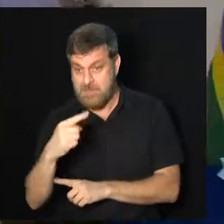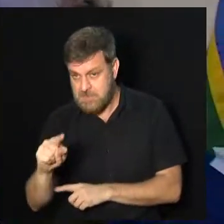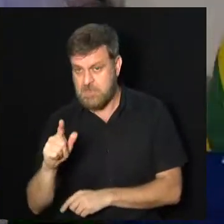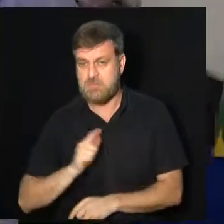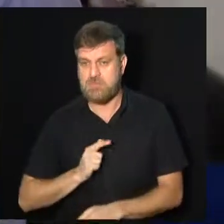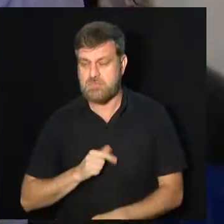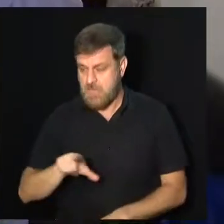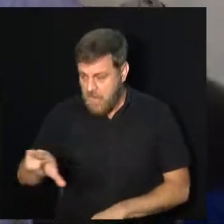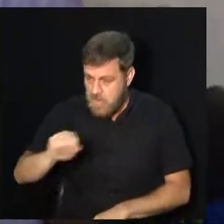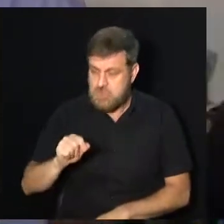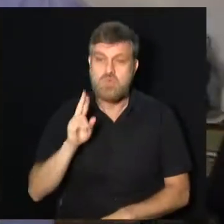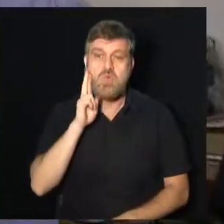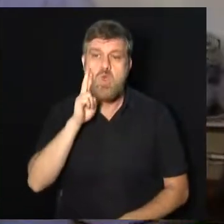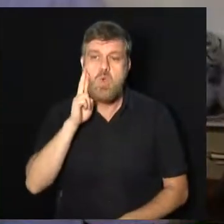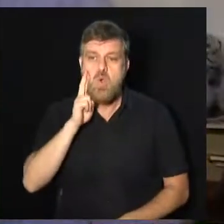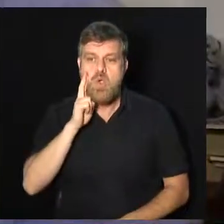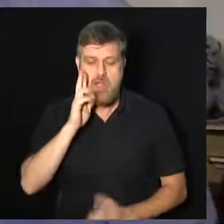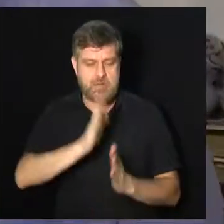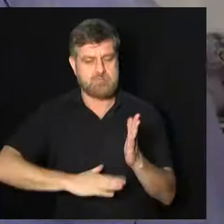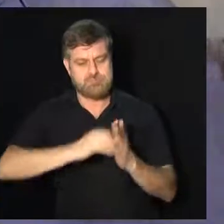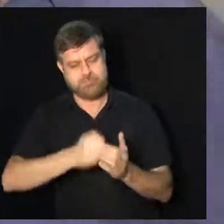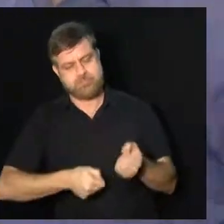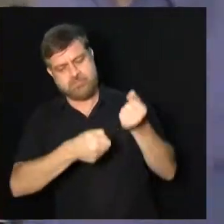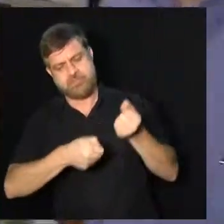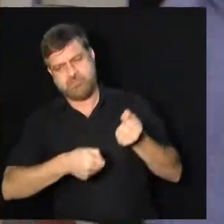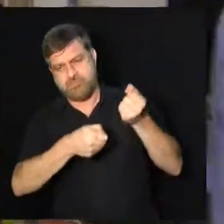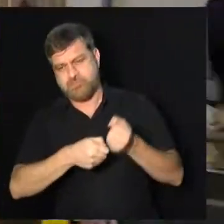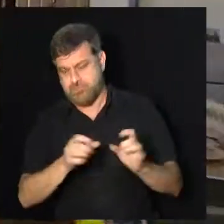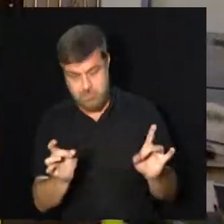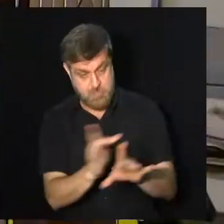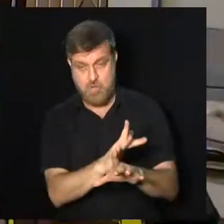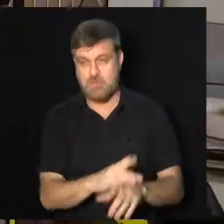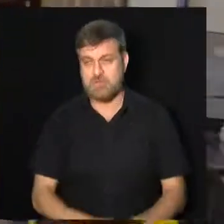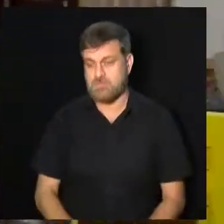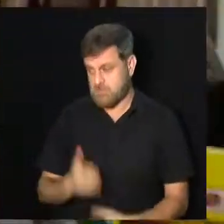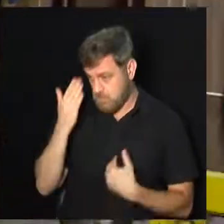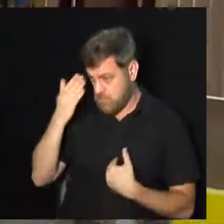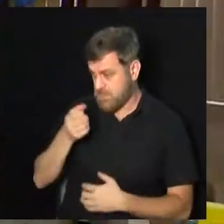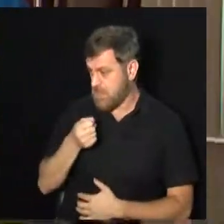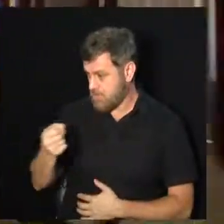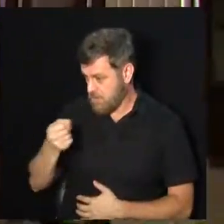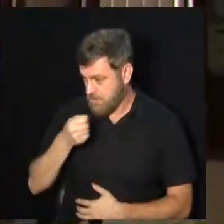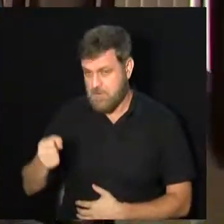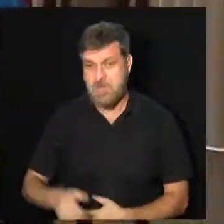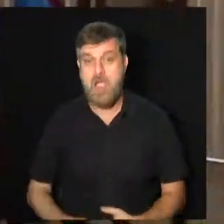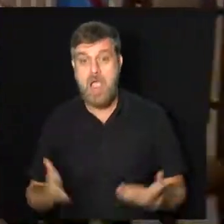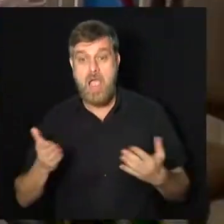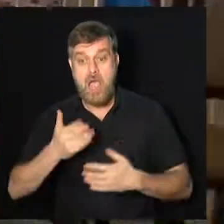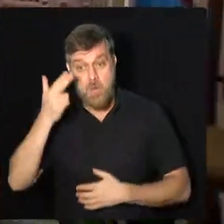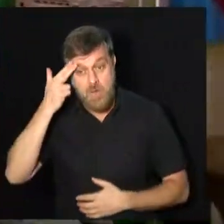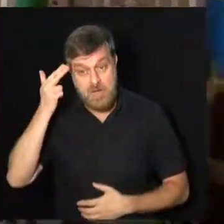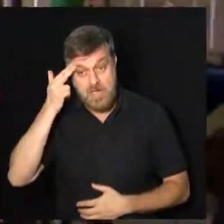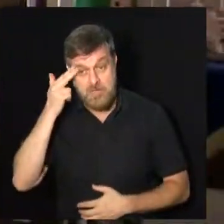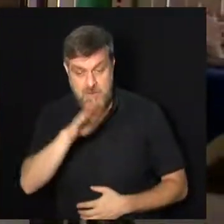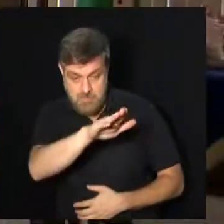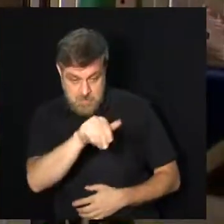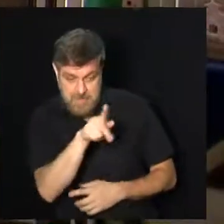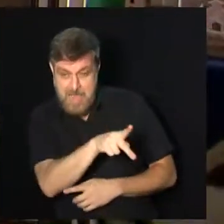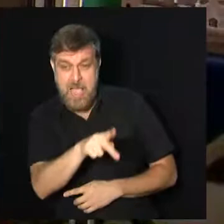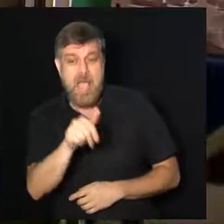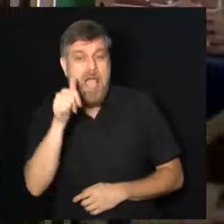feito. Por isso que ela é rosa. Então tá bom, muito obrigado pela entrevista, viu, coronel? Deixa eu conversar aqui, Gabriel Castro, com a professora